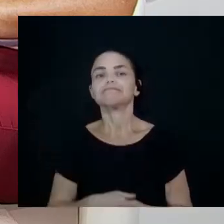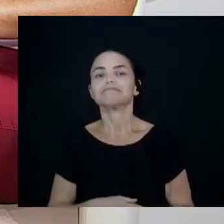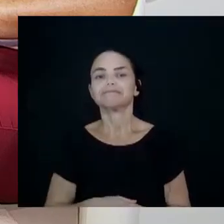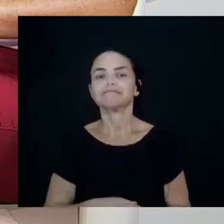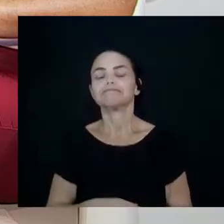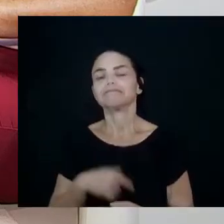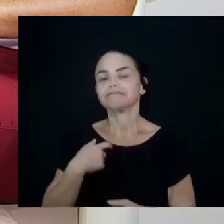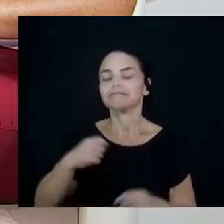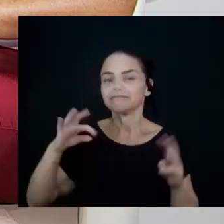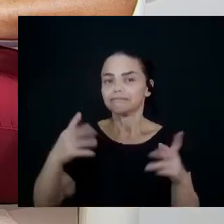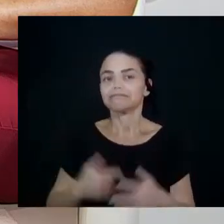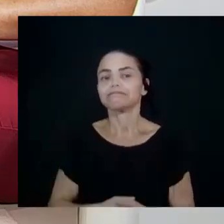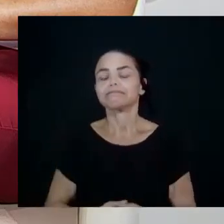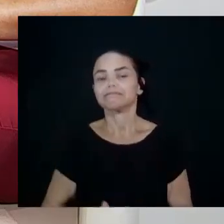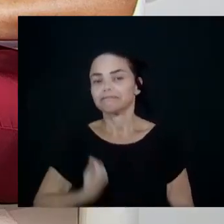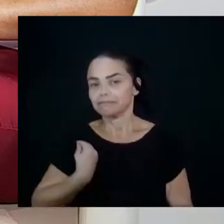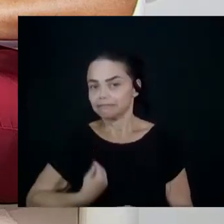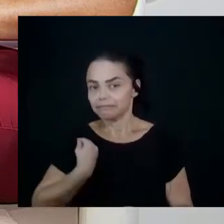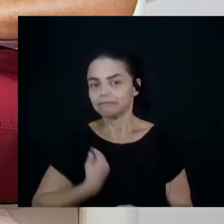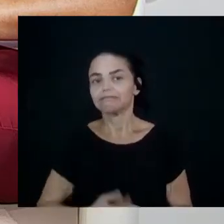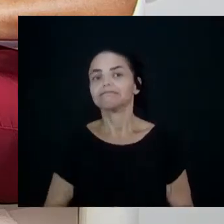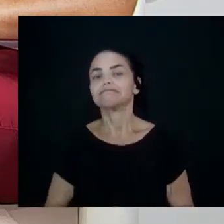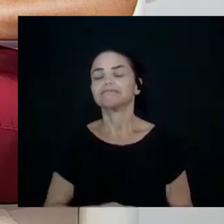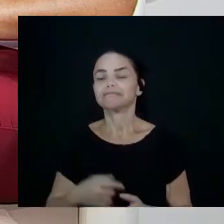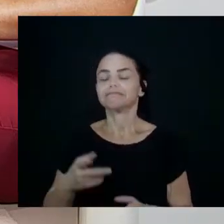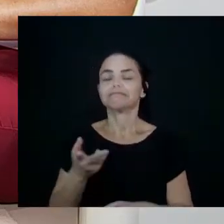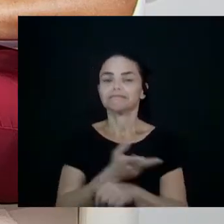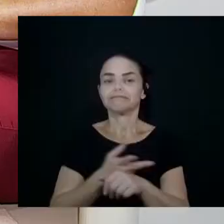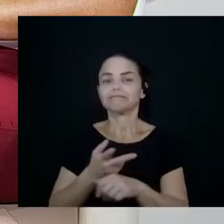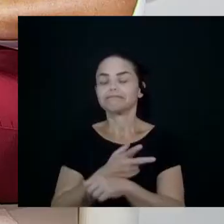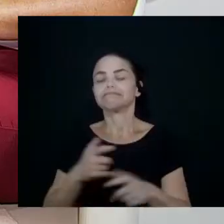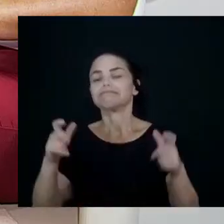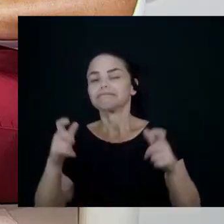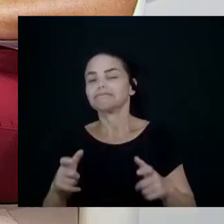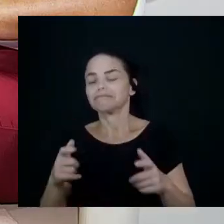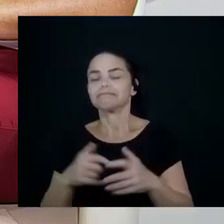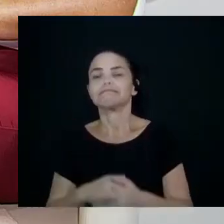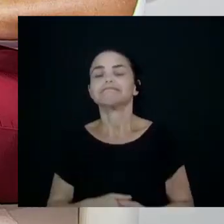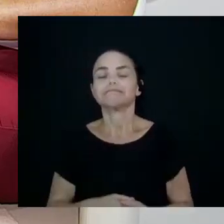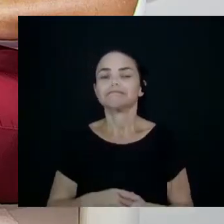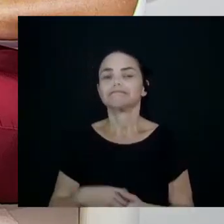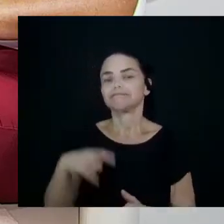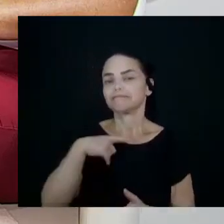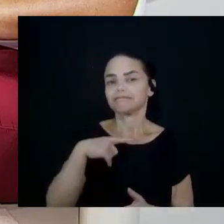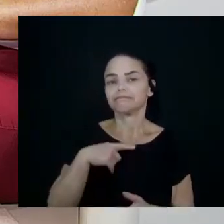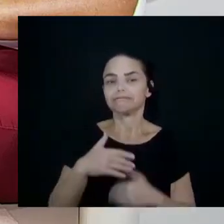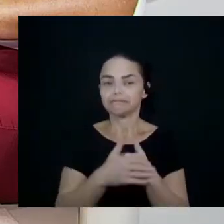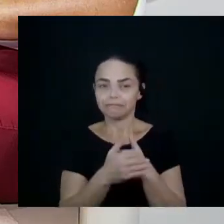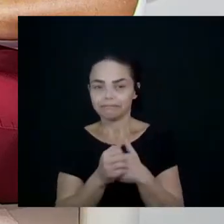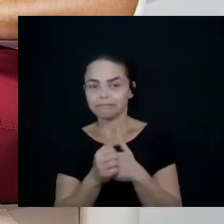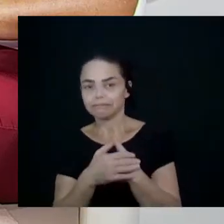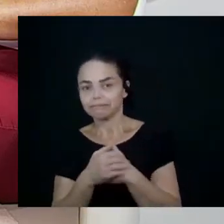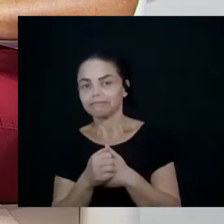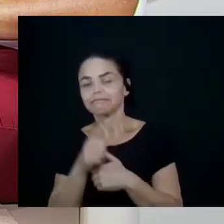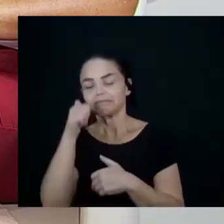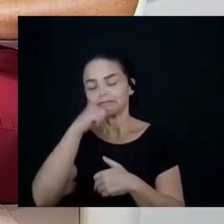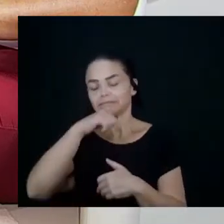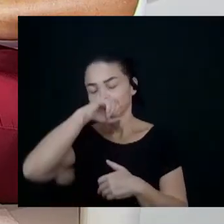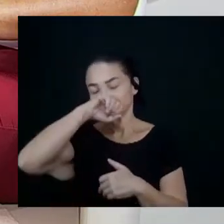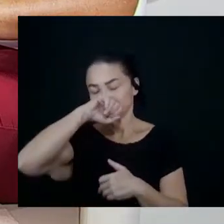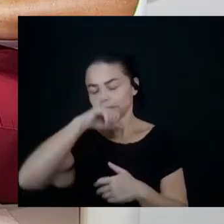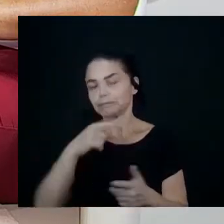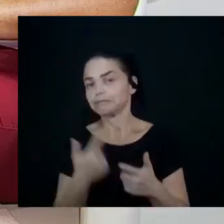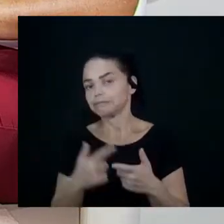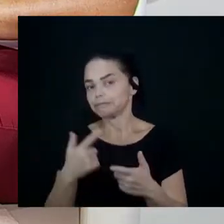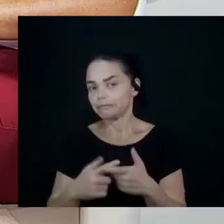eventos presenciais, vocês procuram criar um ambiente que, inclusive, tem esse acolhimento da mãe. Por